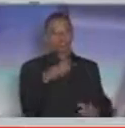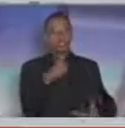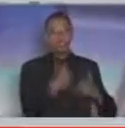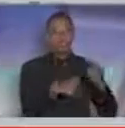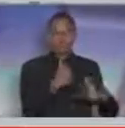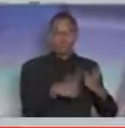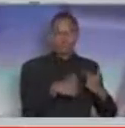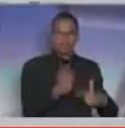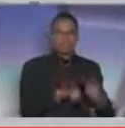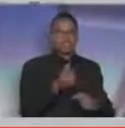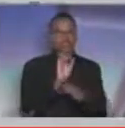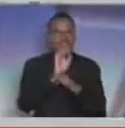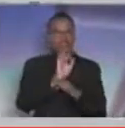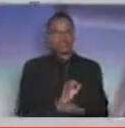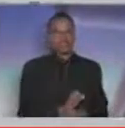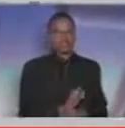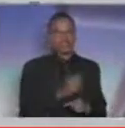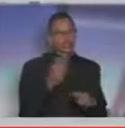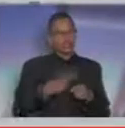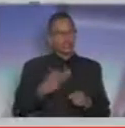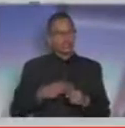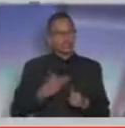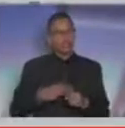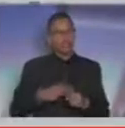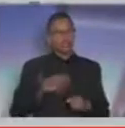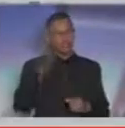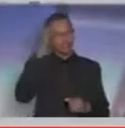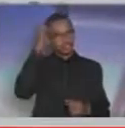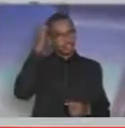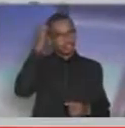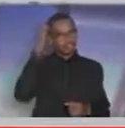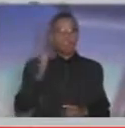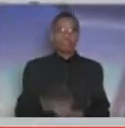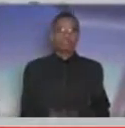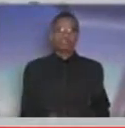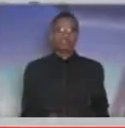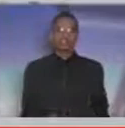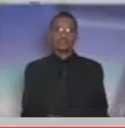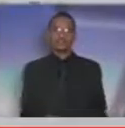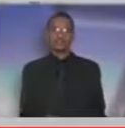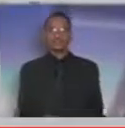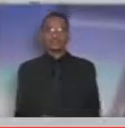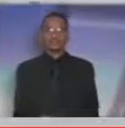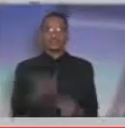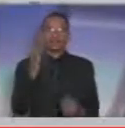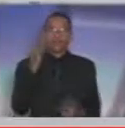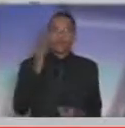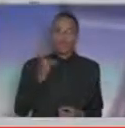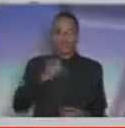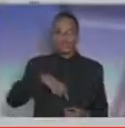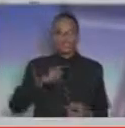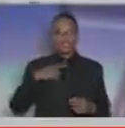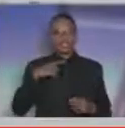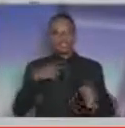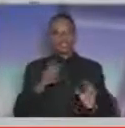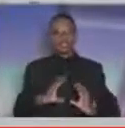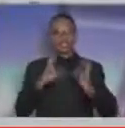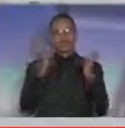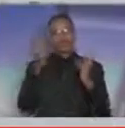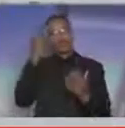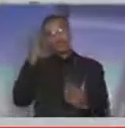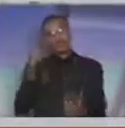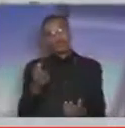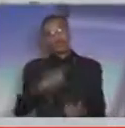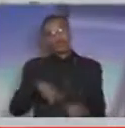servidores de do município de Santo André o fato que amanhã é nós estamos fazendo essa comemoração seu presente mais